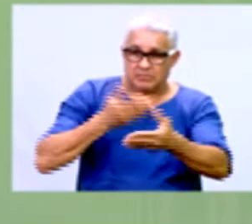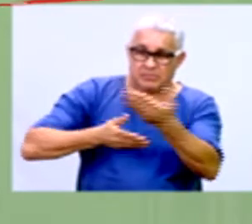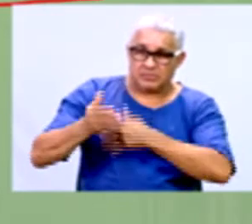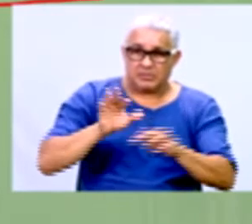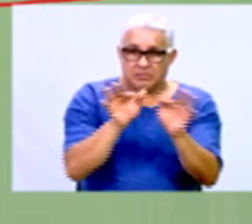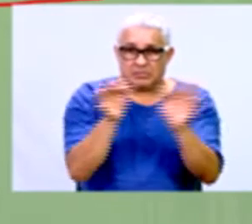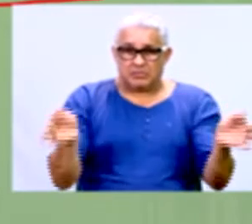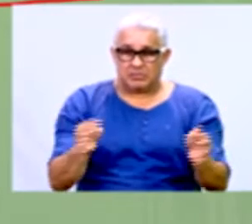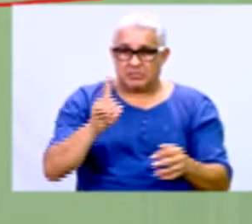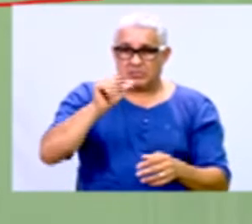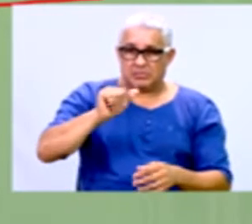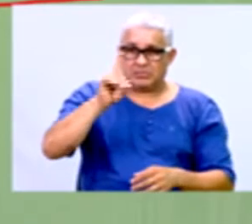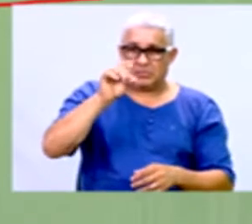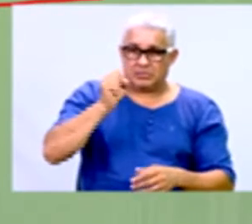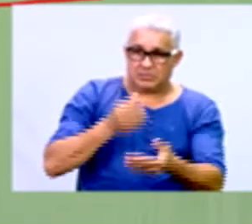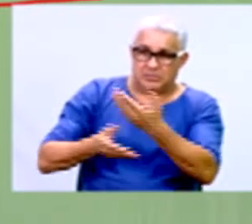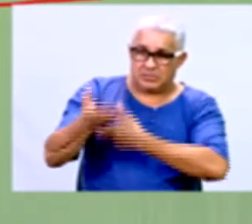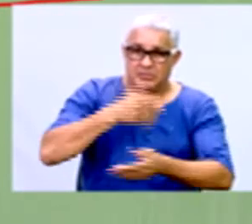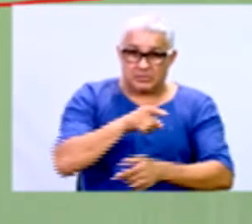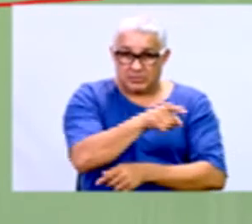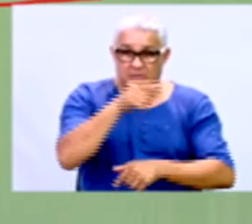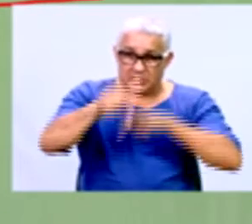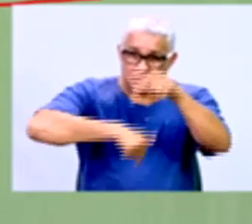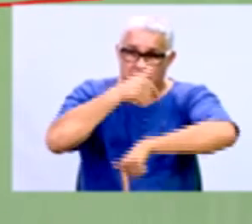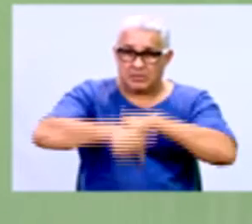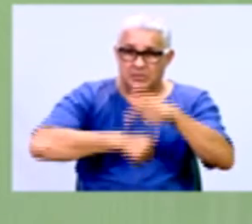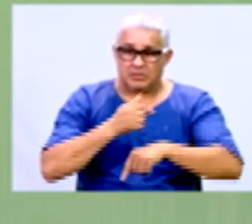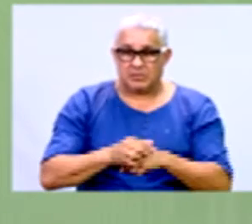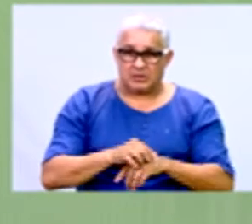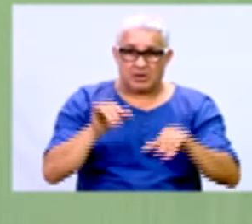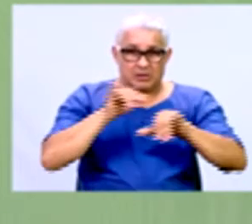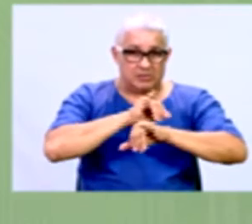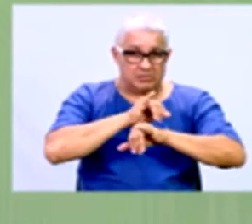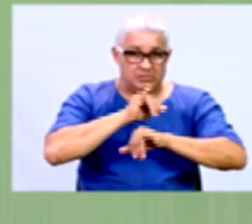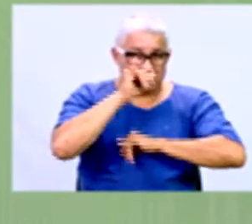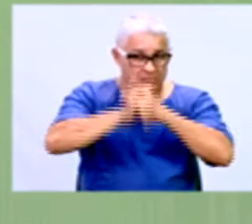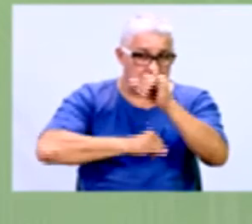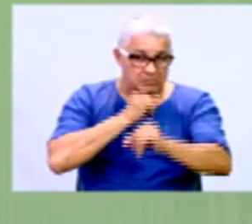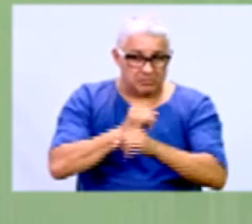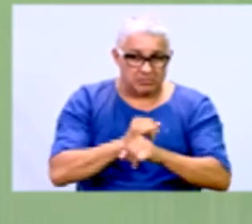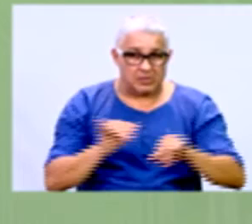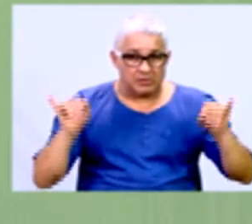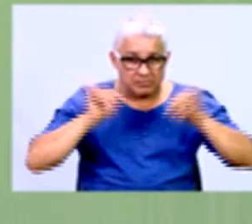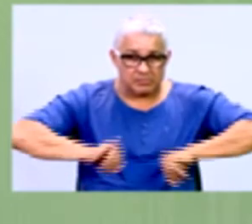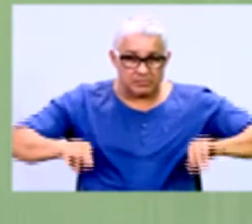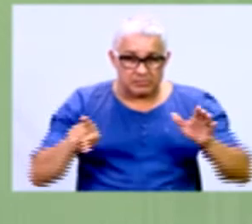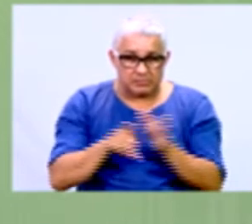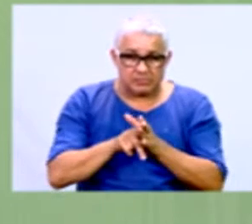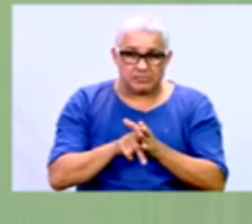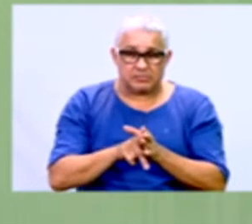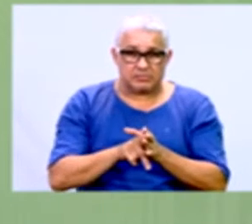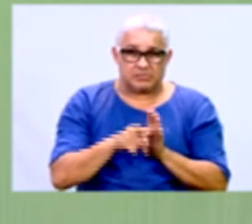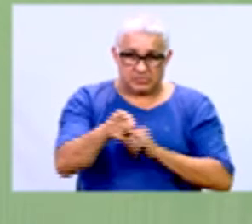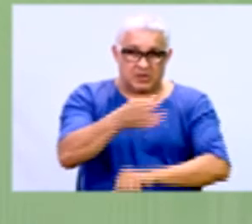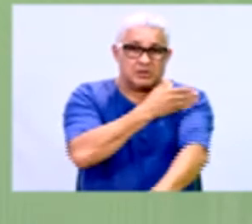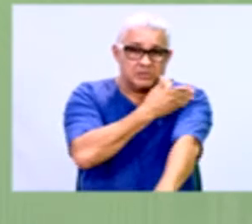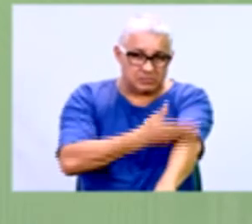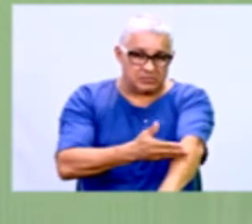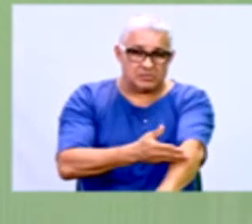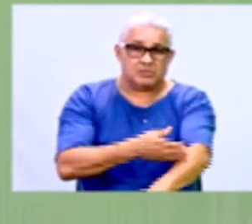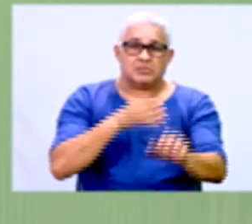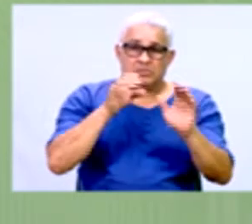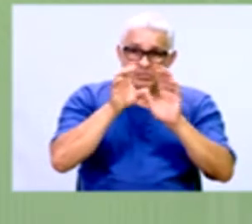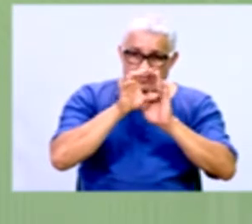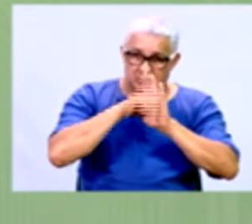de diferentes agentes. Como vocês estão trabalhando aí informática para a internet, né, vocês já estão bem acostumados com os conceitos